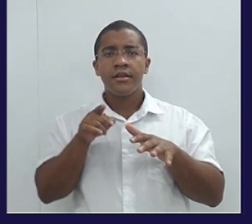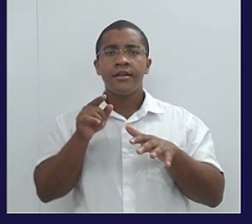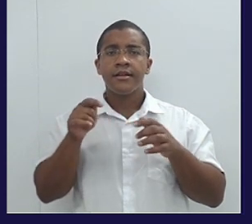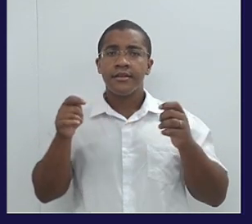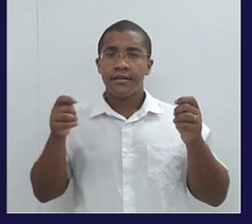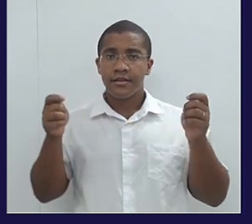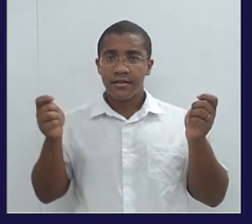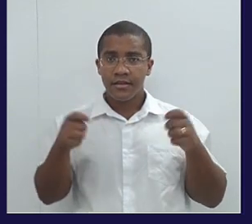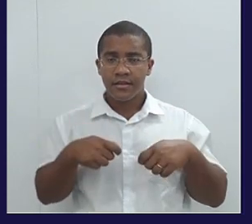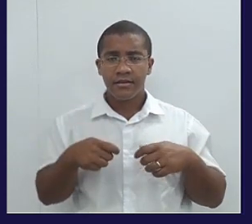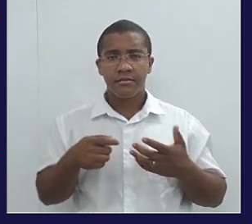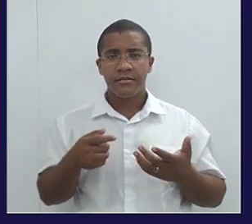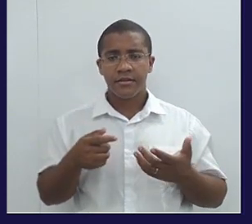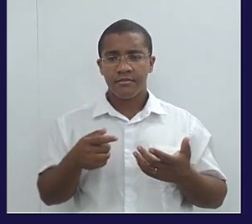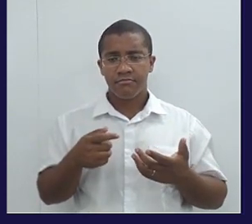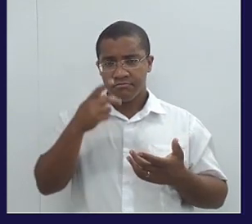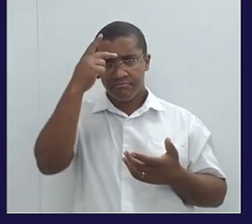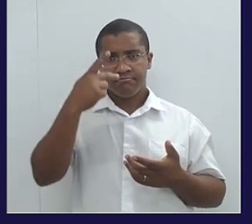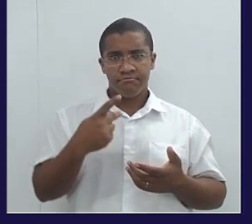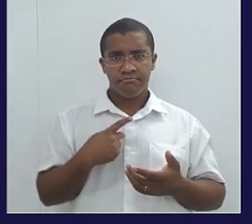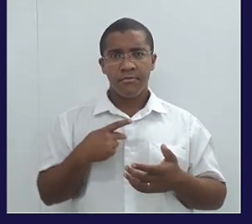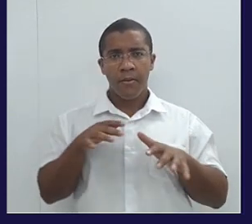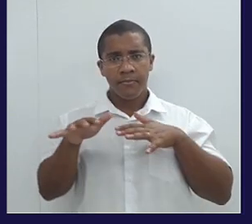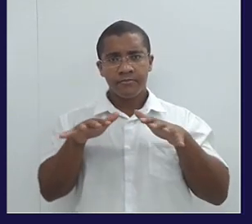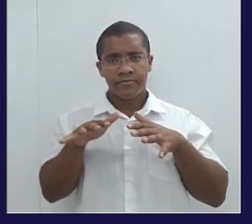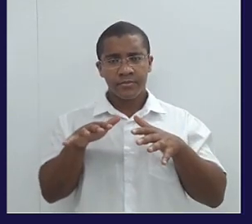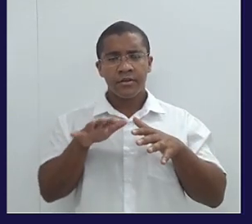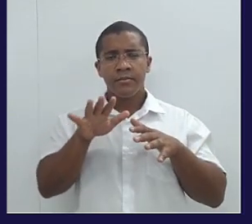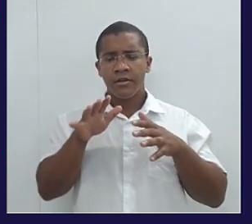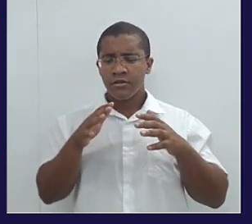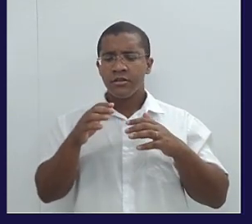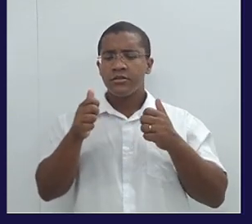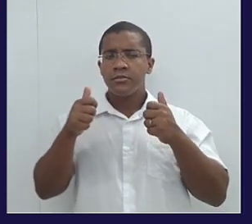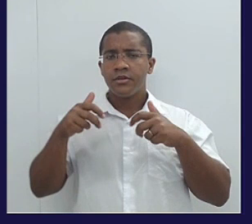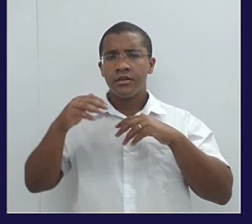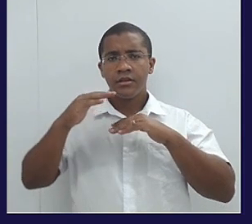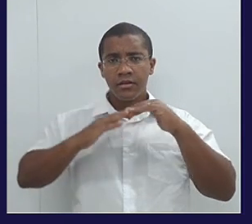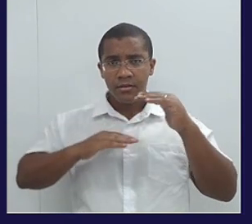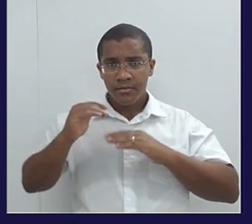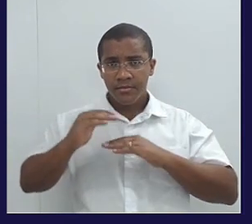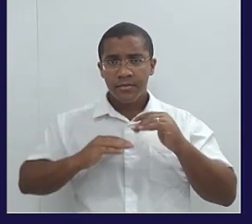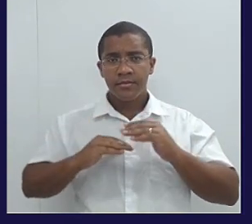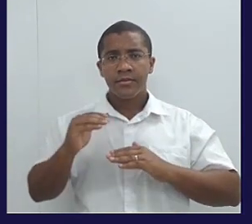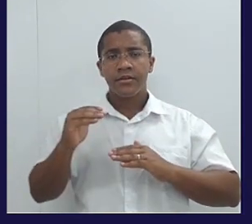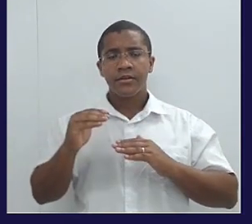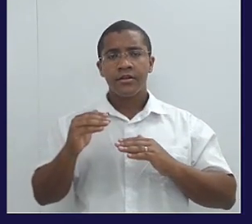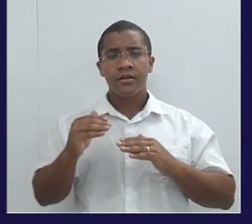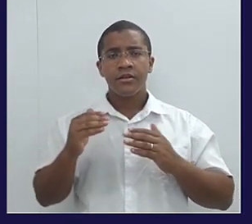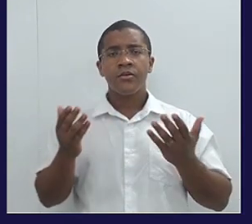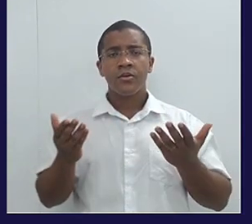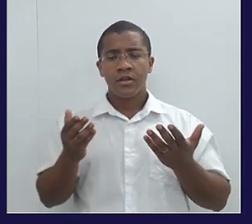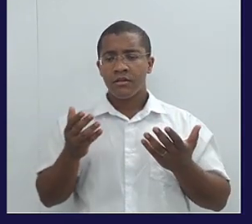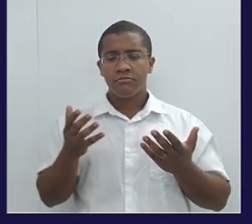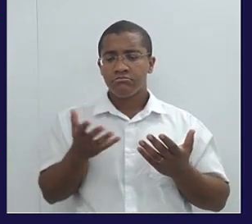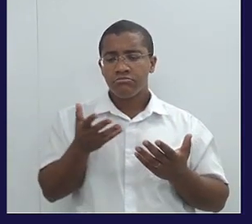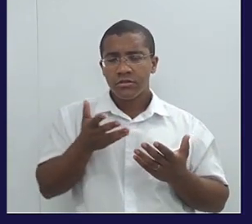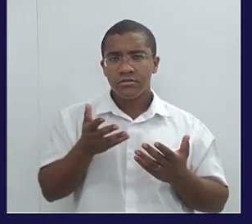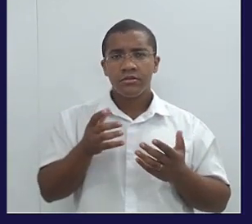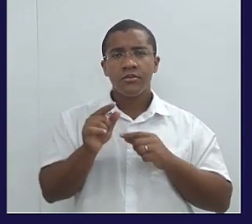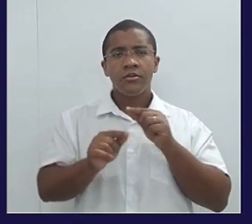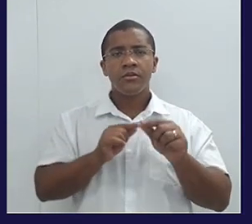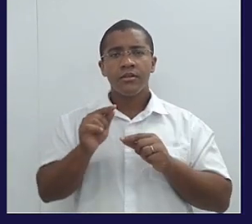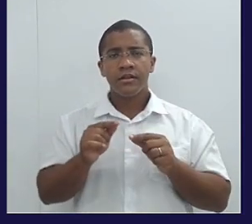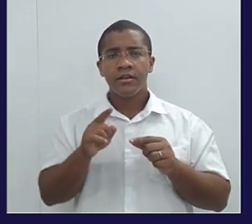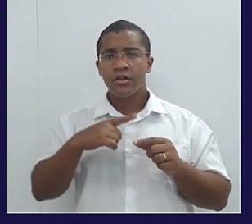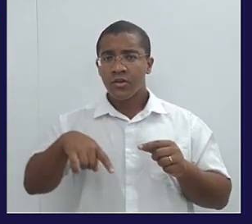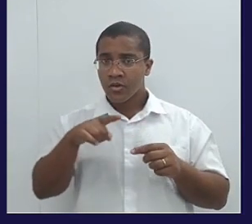ele é o agente motor. E se vai falar de agilidade, se fala de agilidade